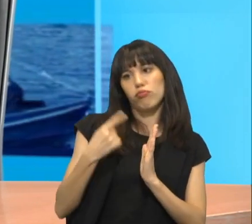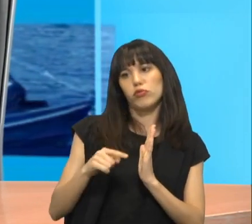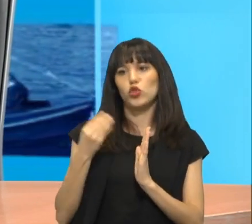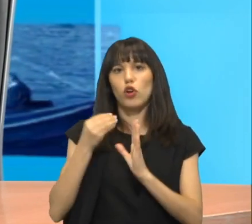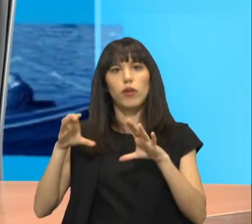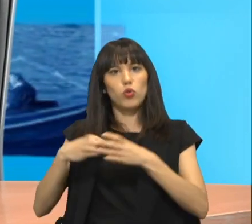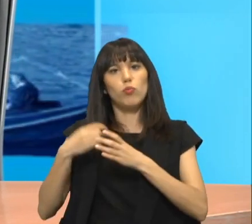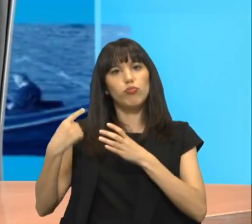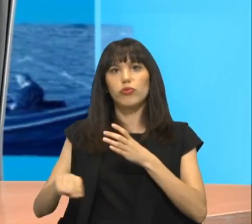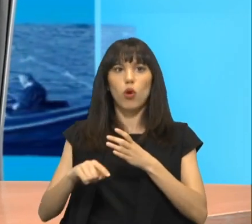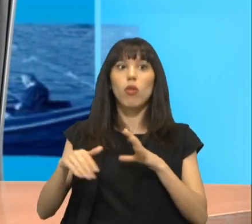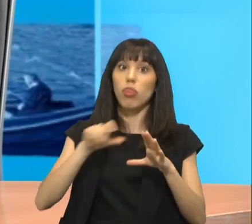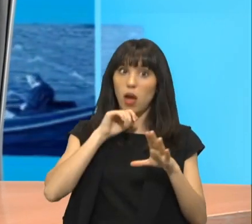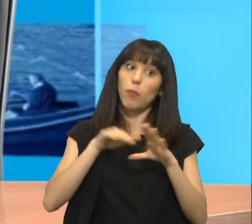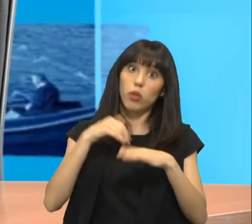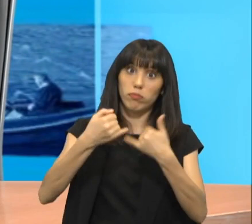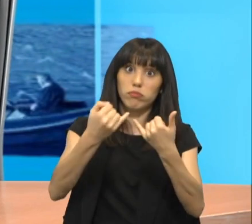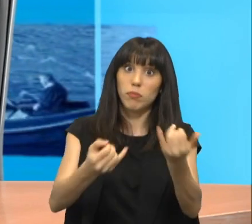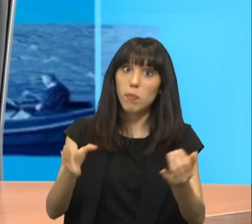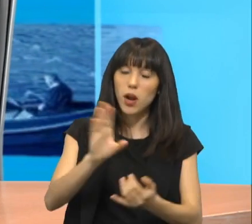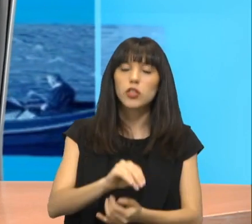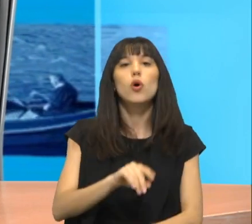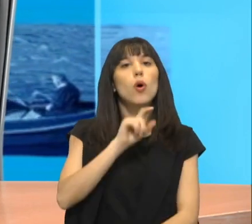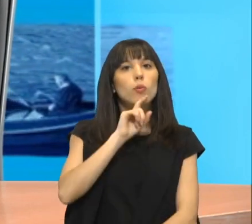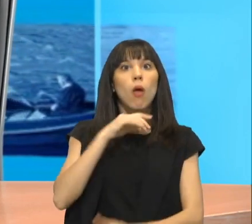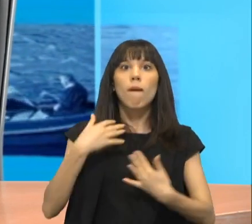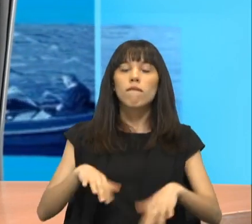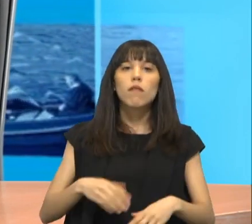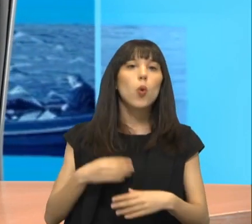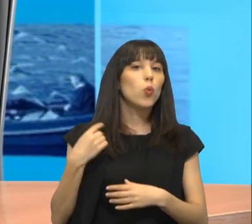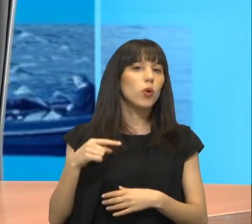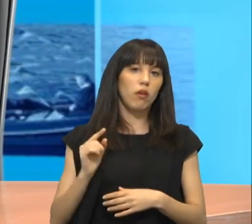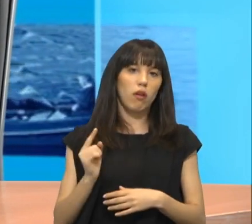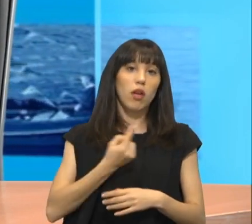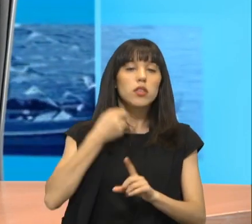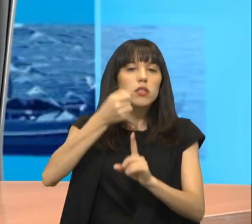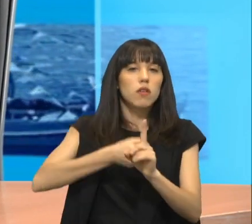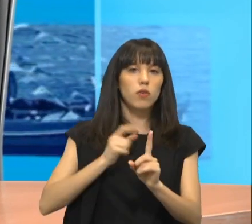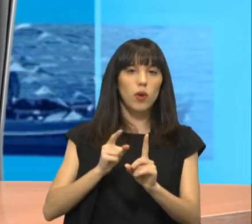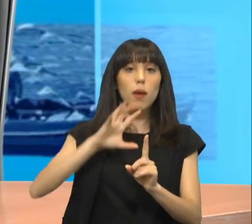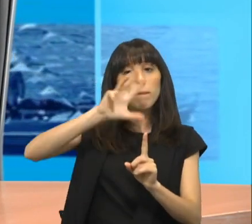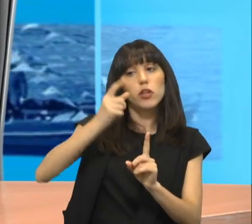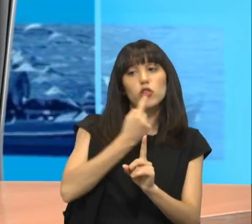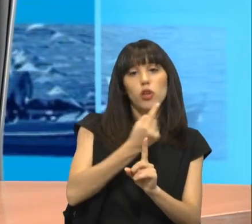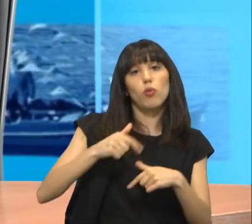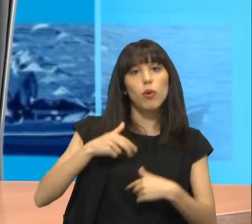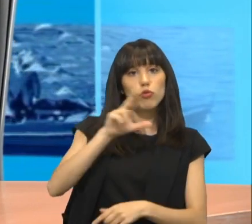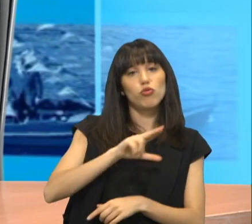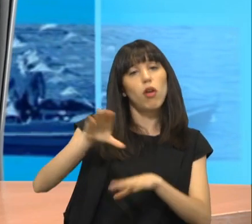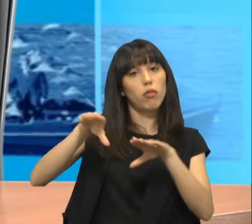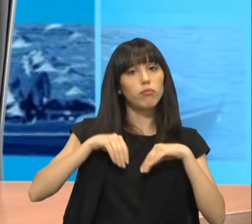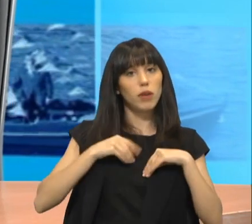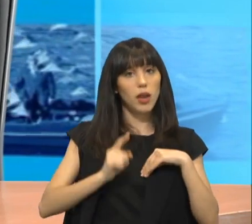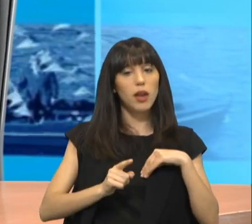ir muito para além da pastoral juvenil. E, portanto, acho que é uma oportunidade única e acho que é o grande desafio que se coloca a cada país que acolhe a Jornada Mundial da Juventude, é garantir que